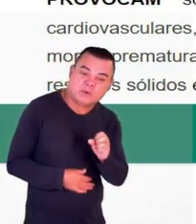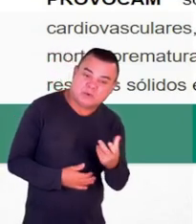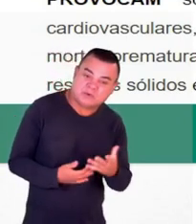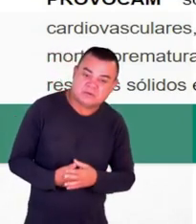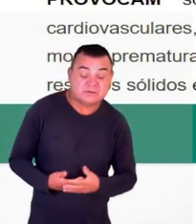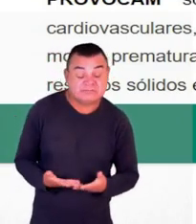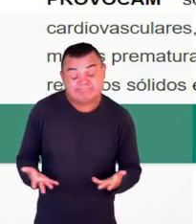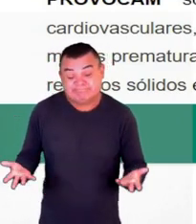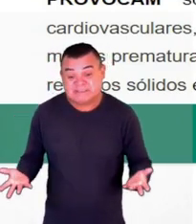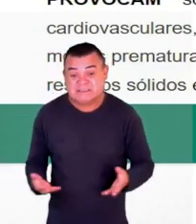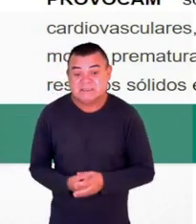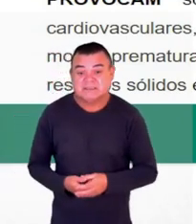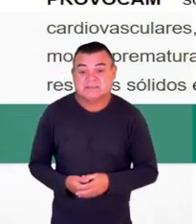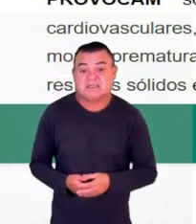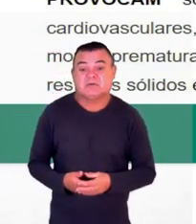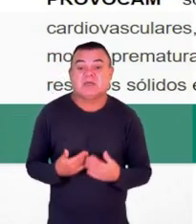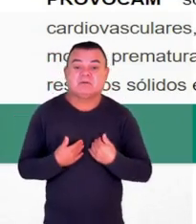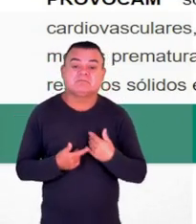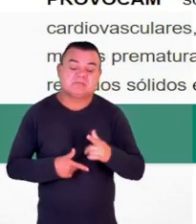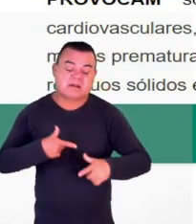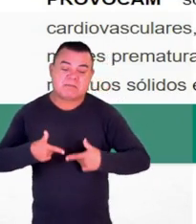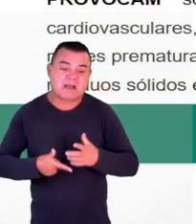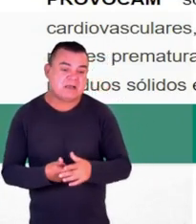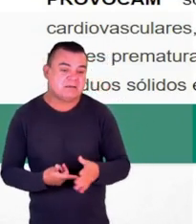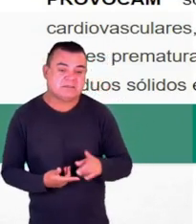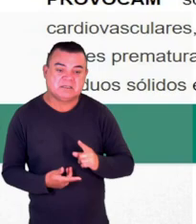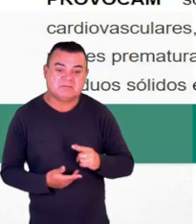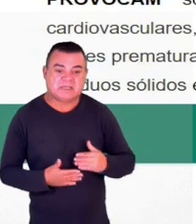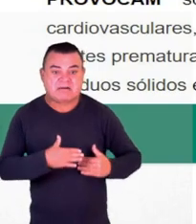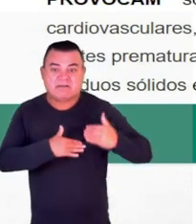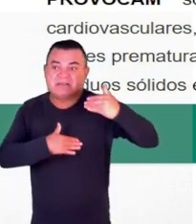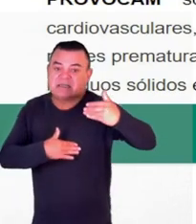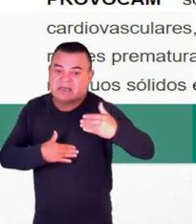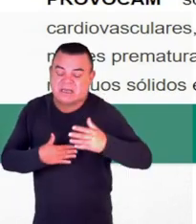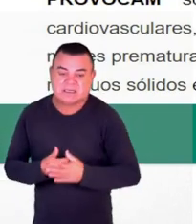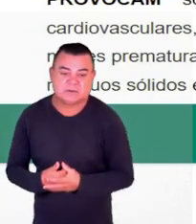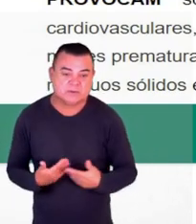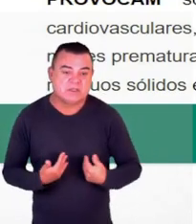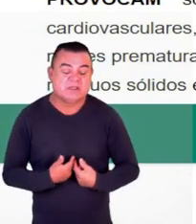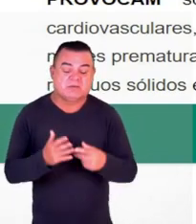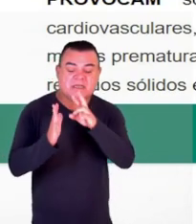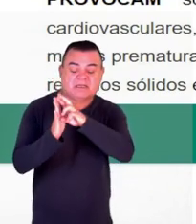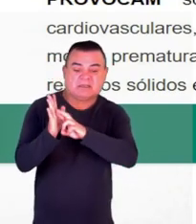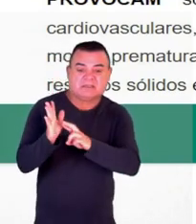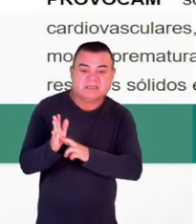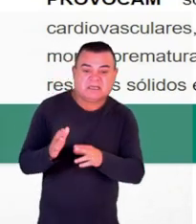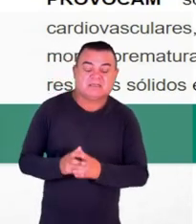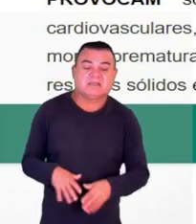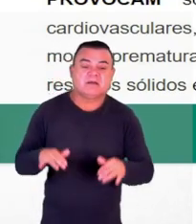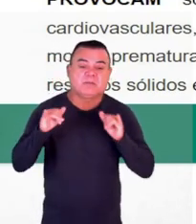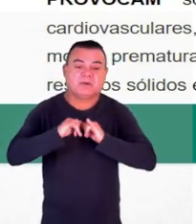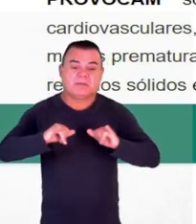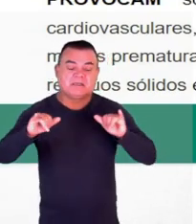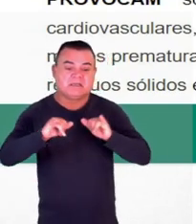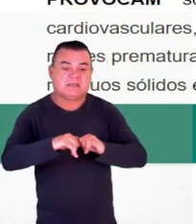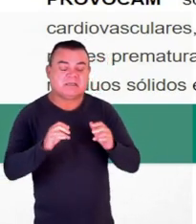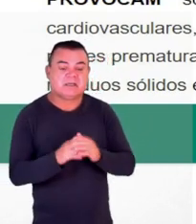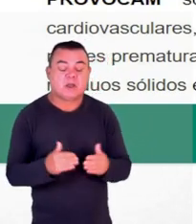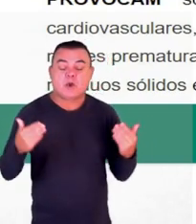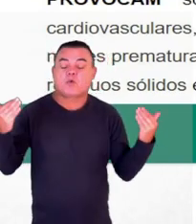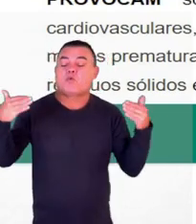agenda que não tem avado muito relativa a à regulação da propaganda voltada sobretudo pro público infantil